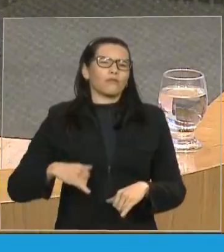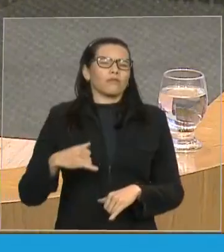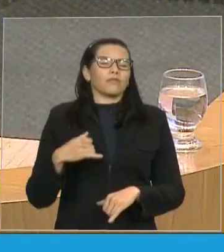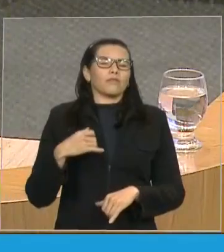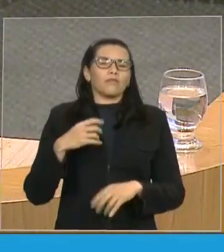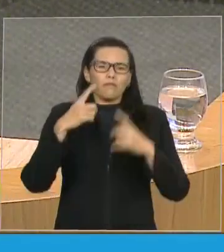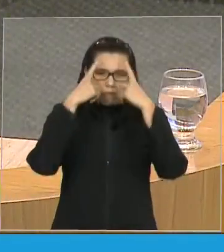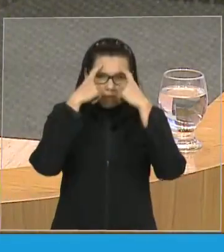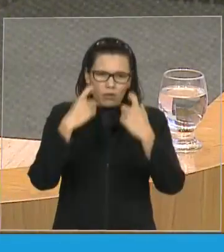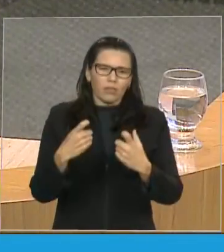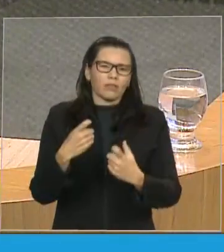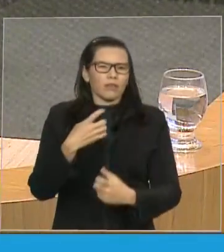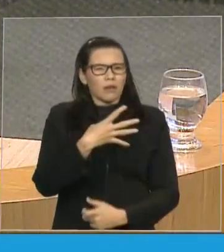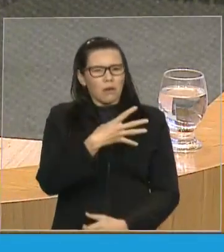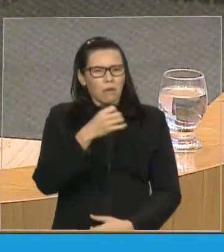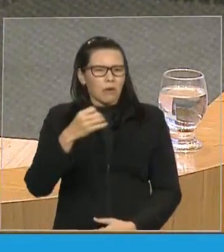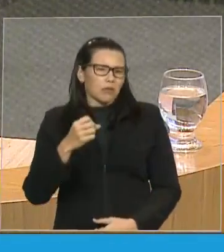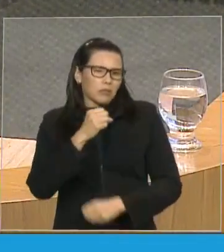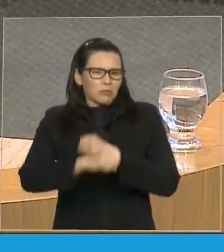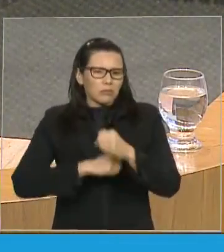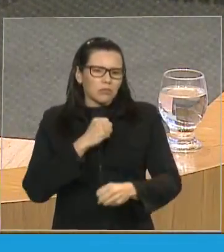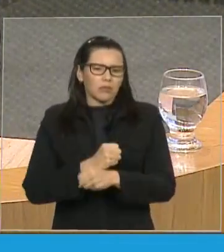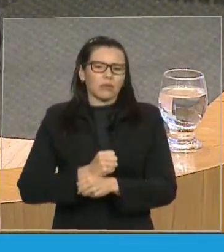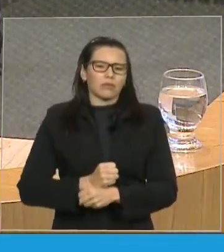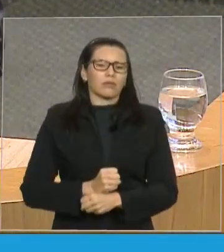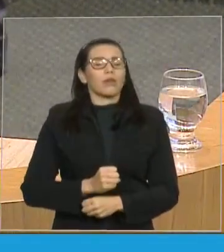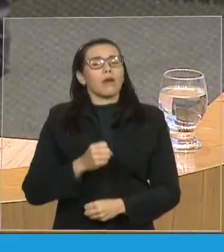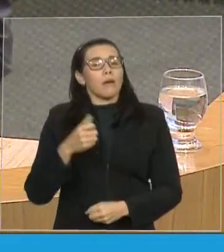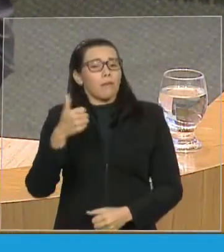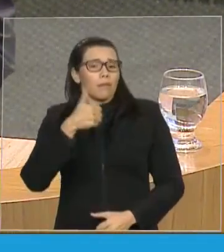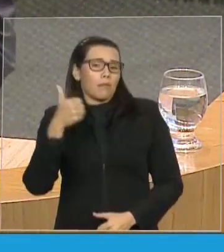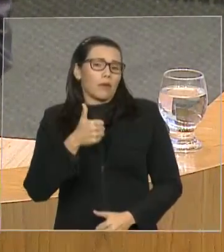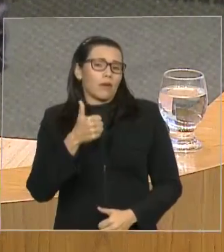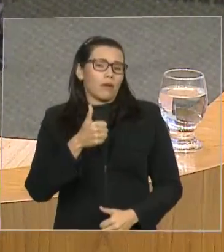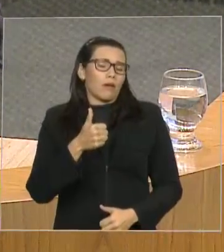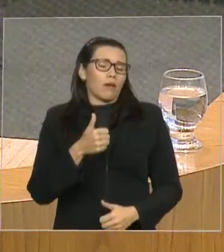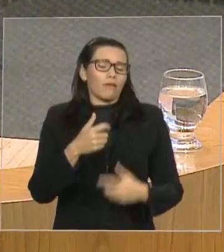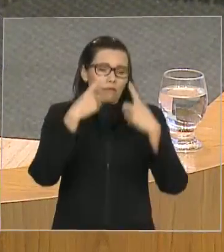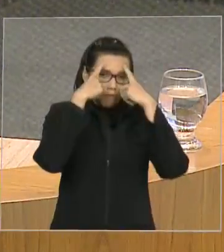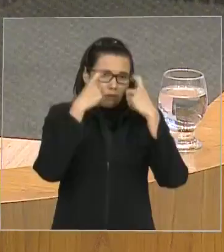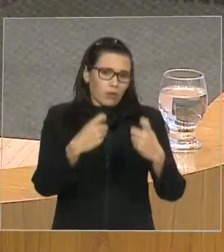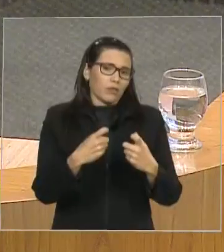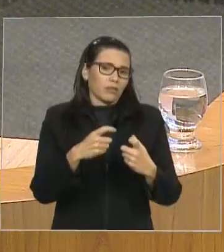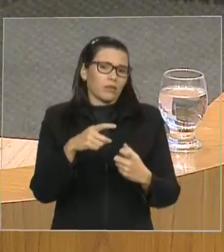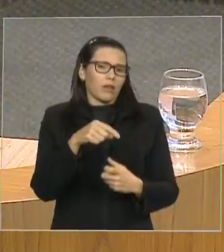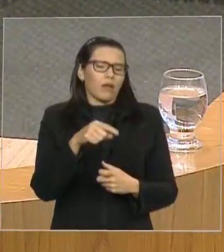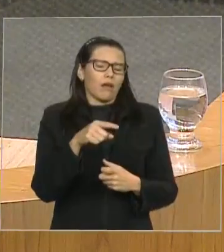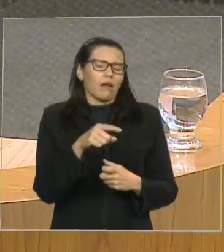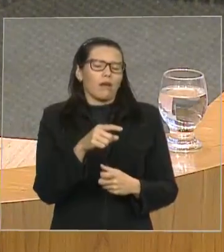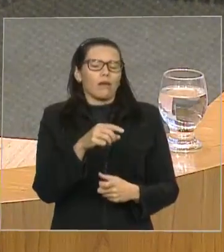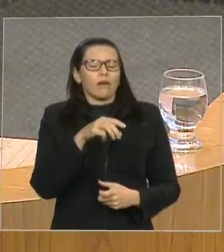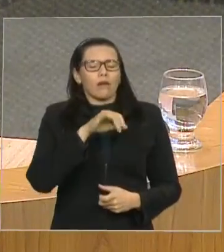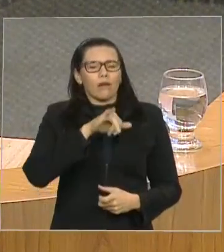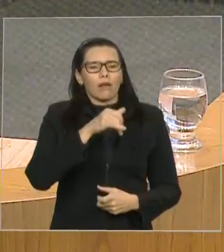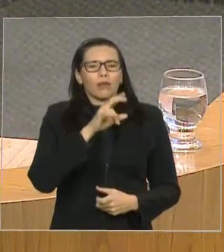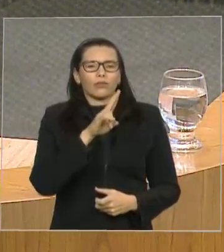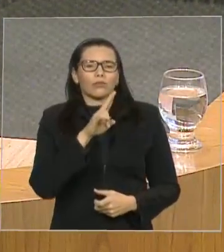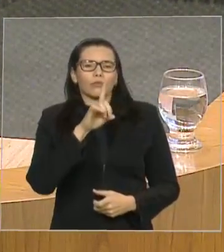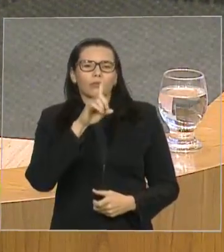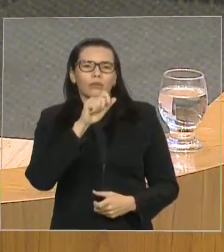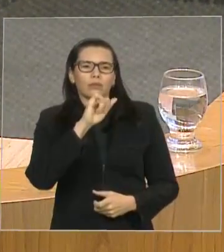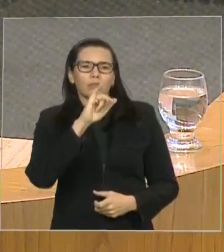violência da perseguição judaica, depois a violência do Estado. O Estado romano irá caçar, perseguir e matar os